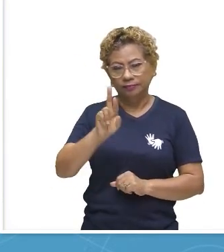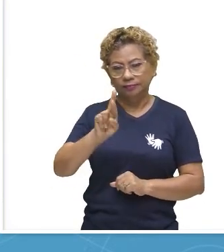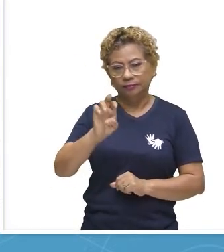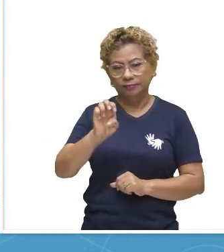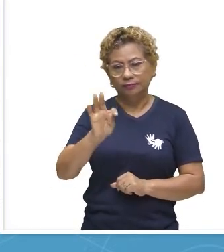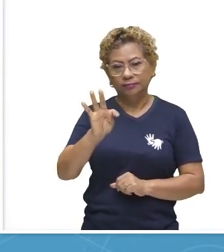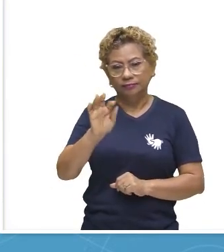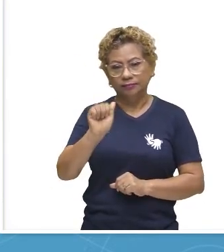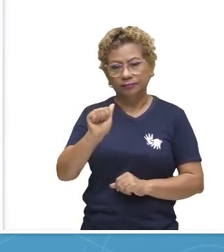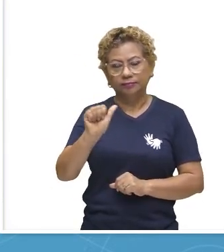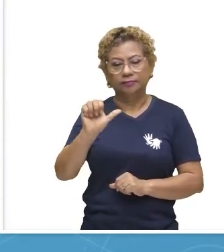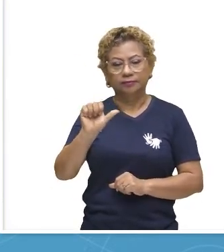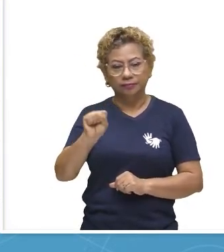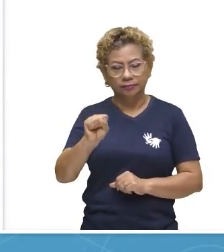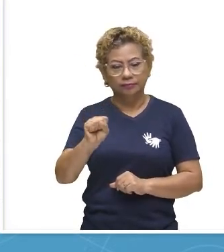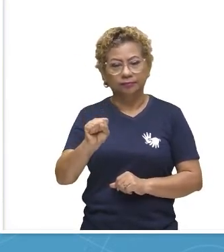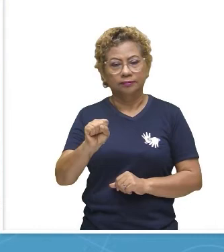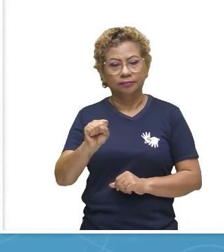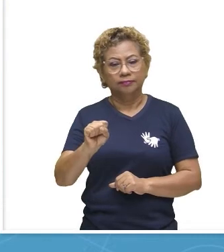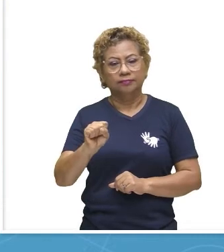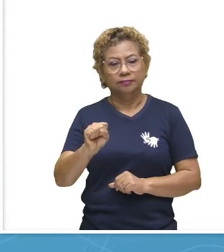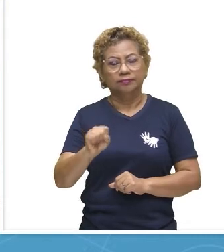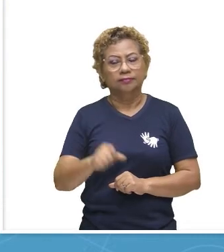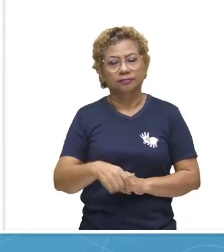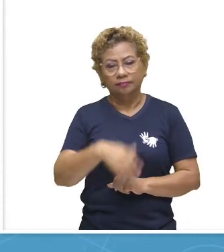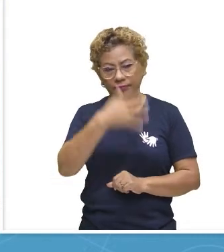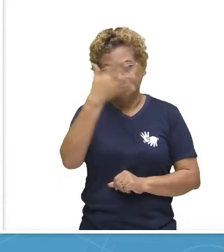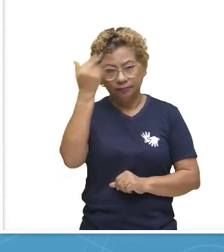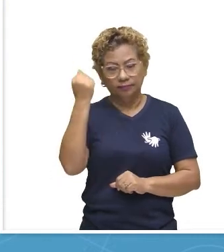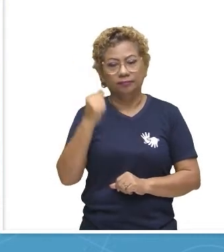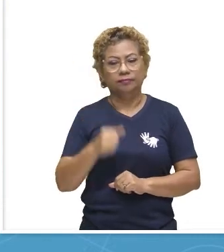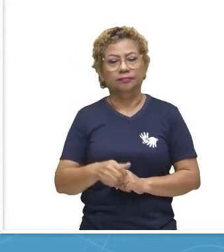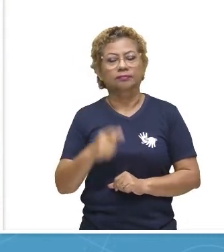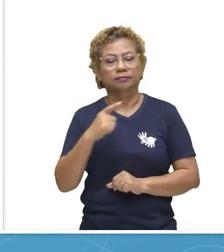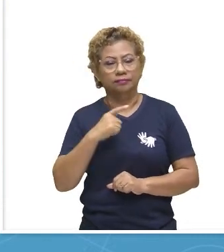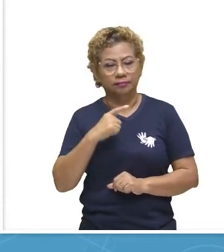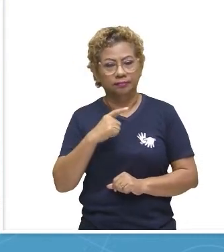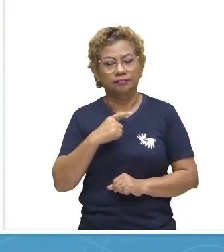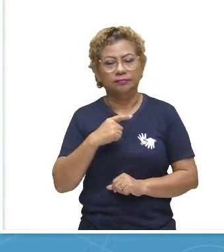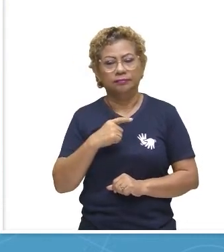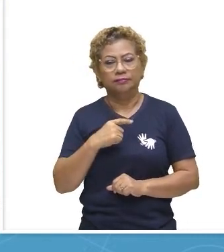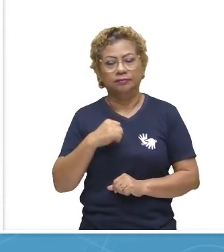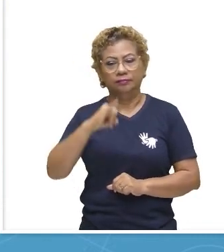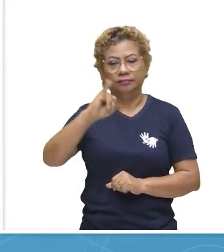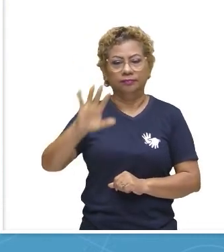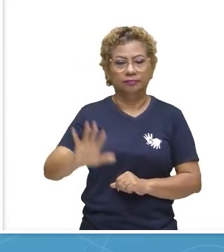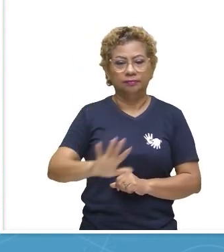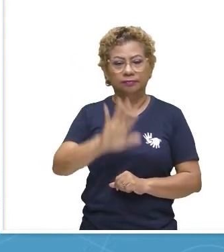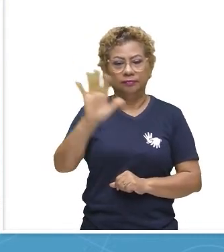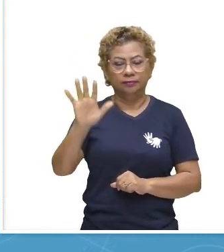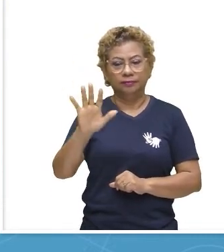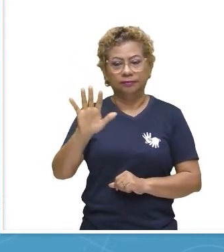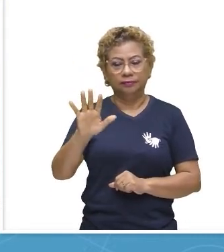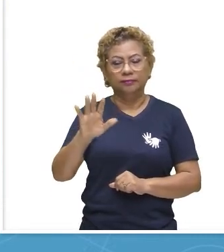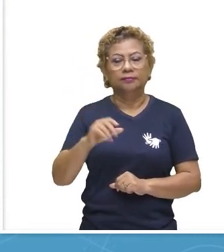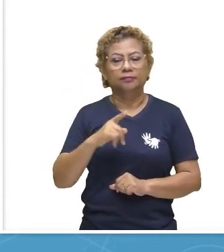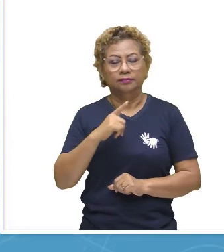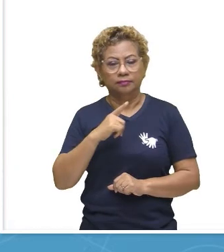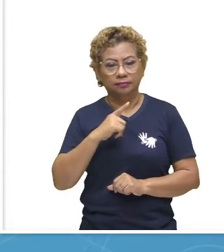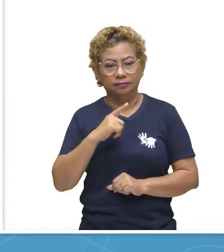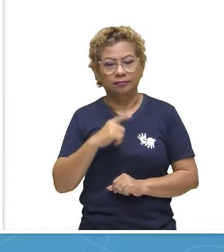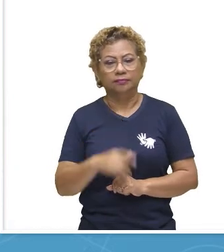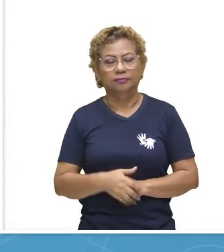assim, transversal, cortando, não esqueçam, a gente vai ter aqui 8 ângulos